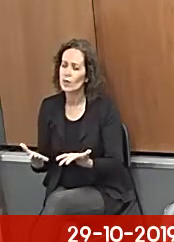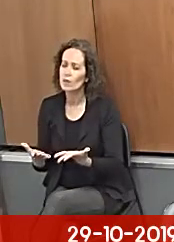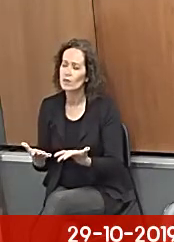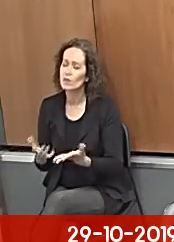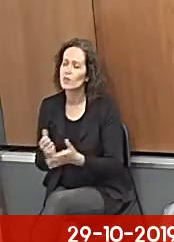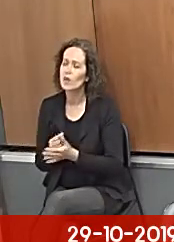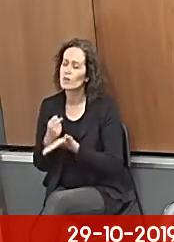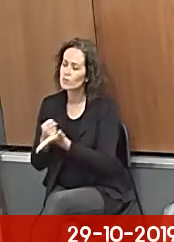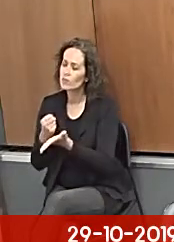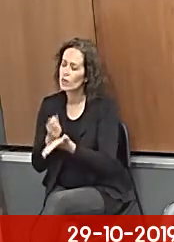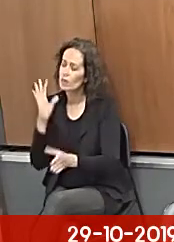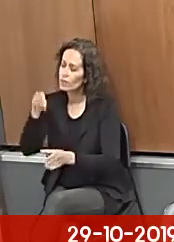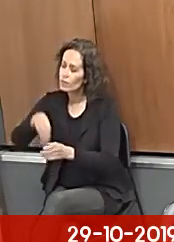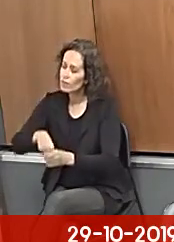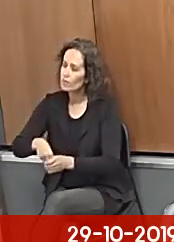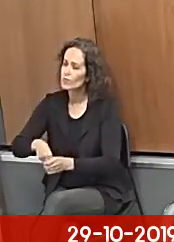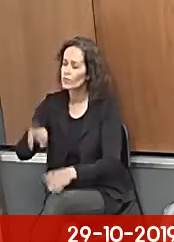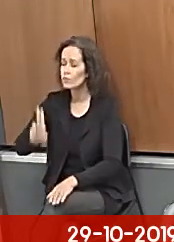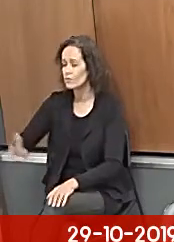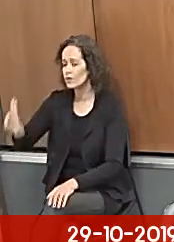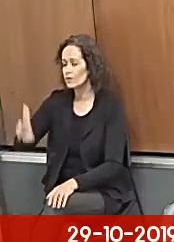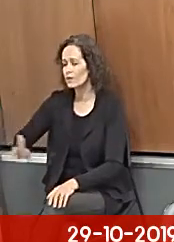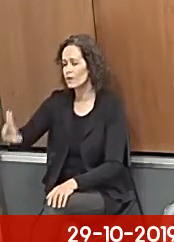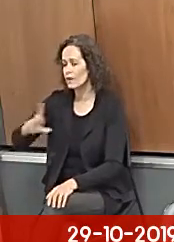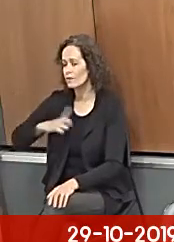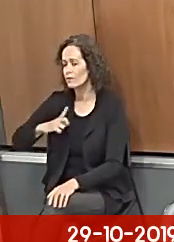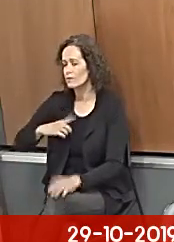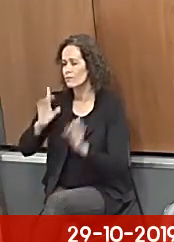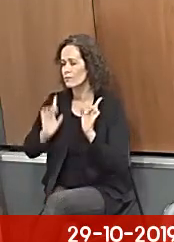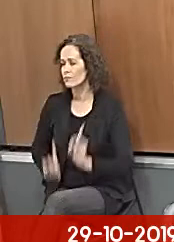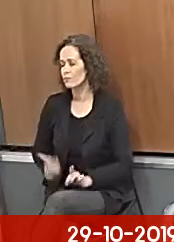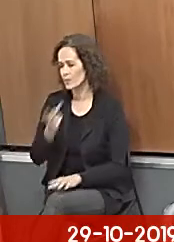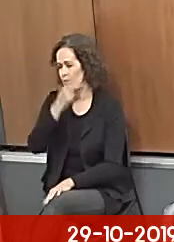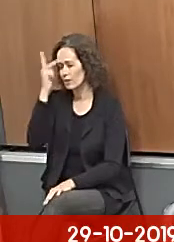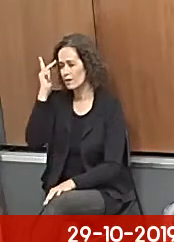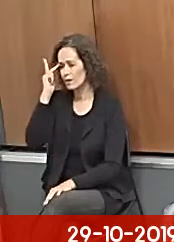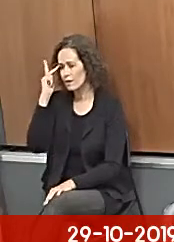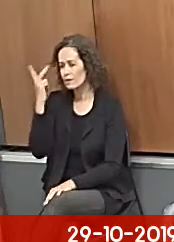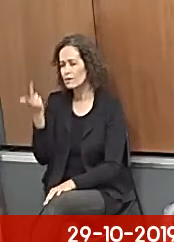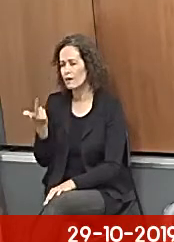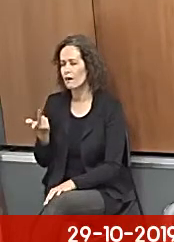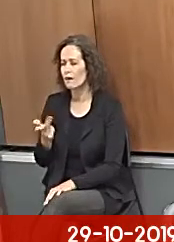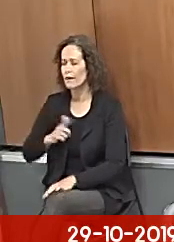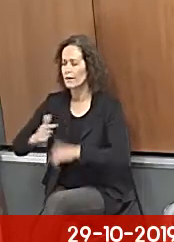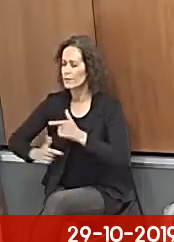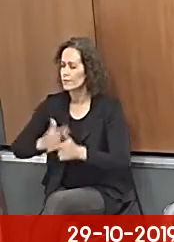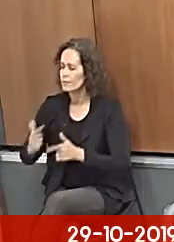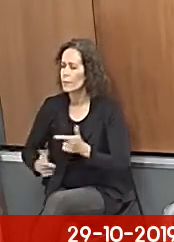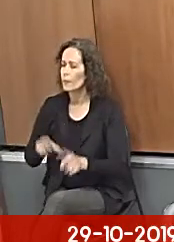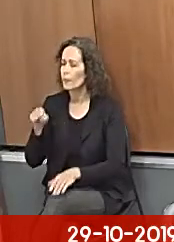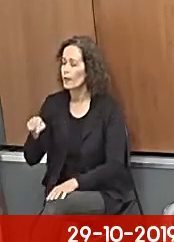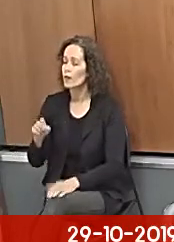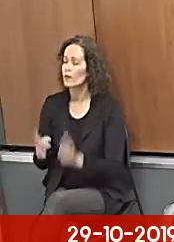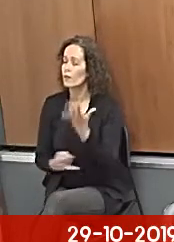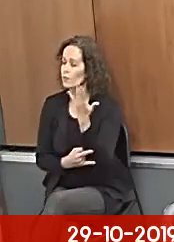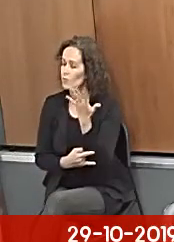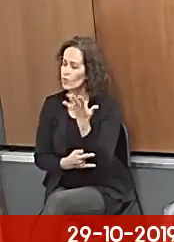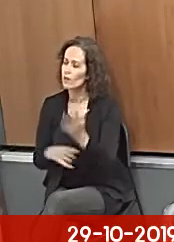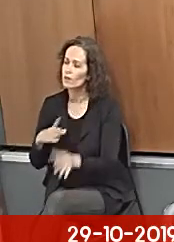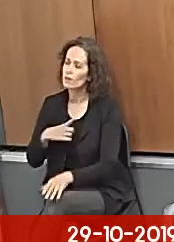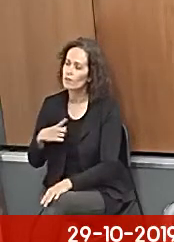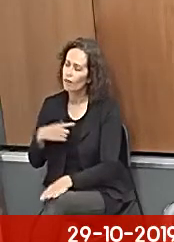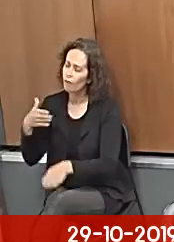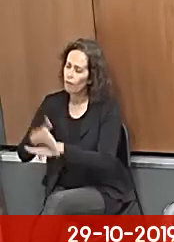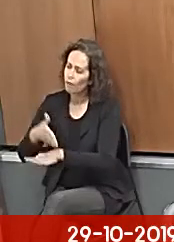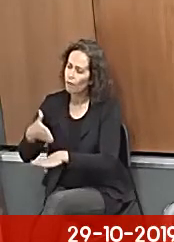com deficiência. É um trabalho mais individualizado. Só para vocês terem uma ideia, na UFMG entra 400 alunos com deficiência por